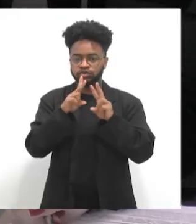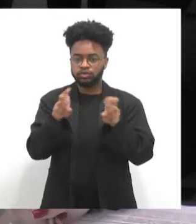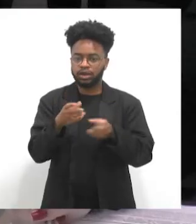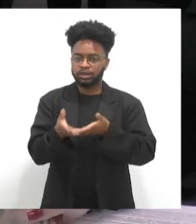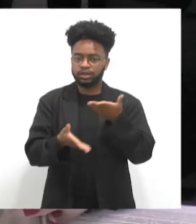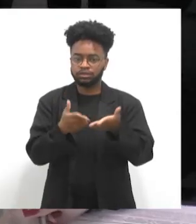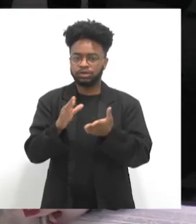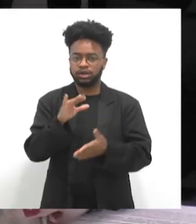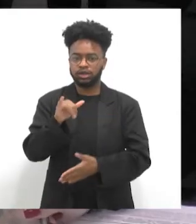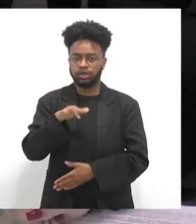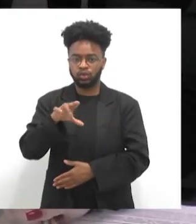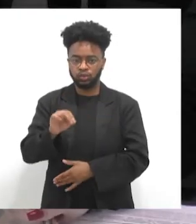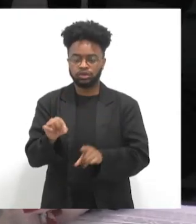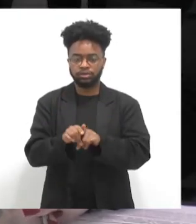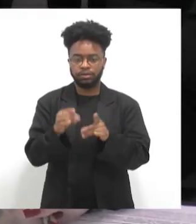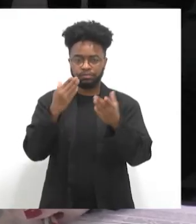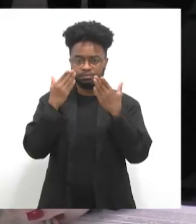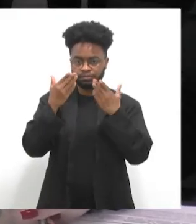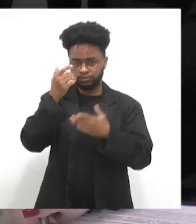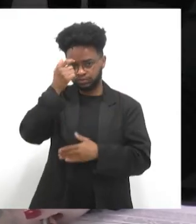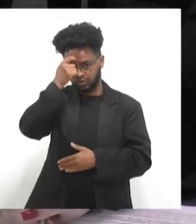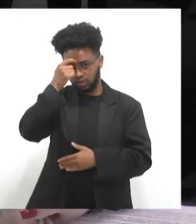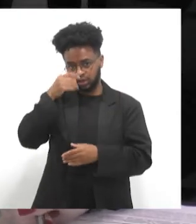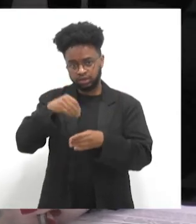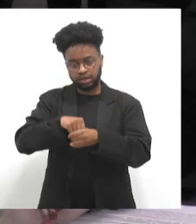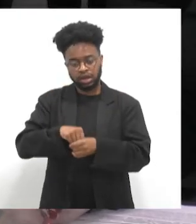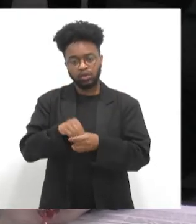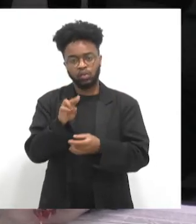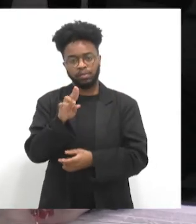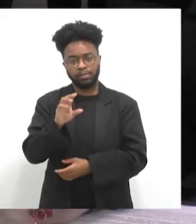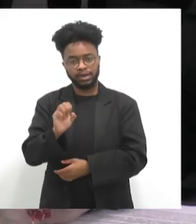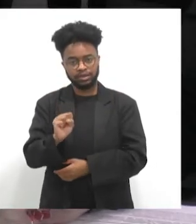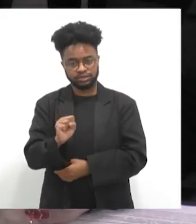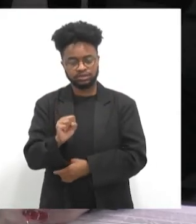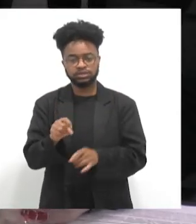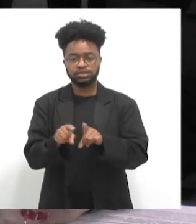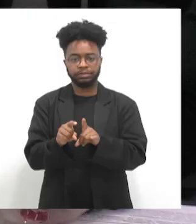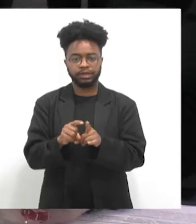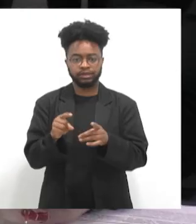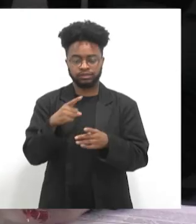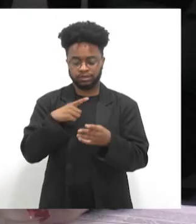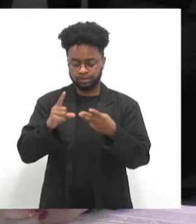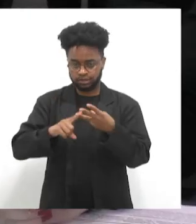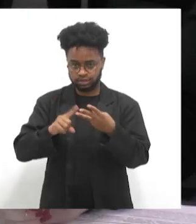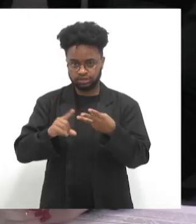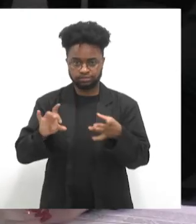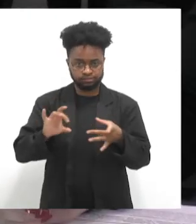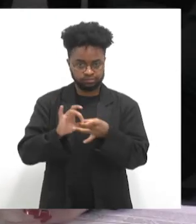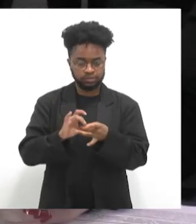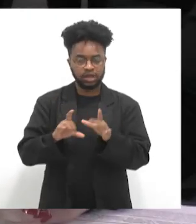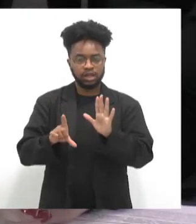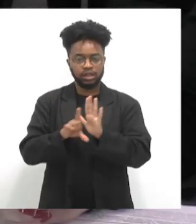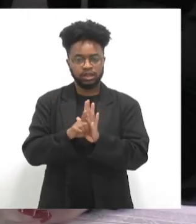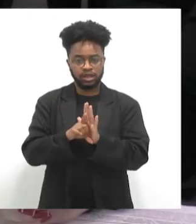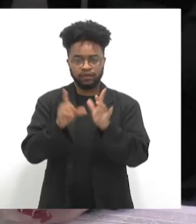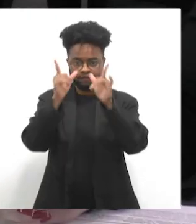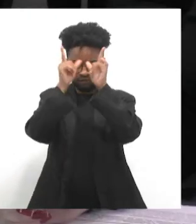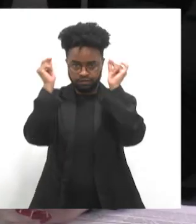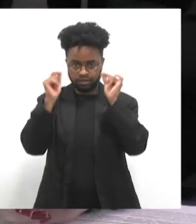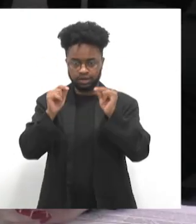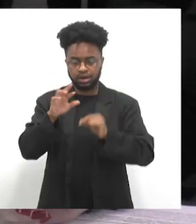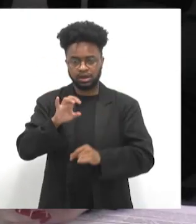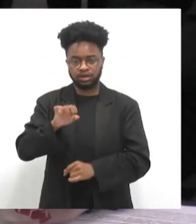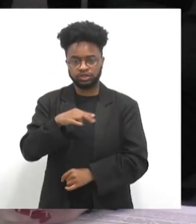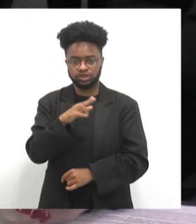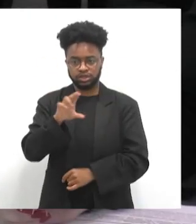e médico permanente nas unidades básicas de saúde. E também tudo isso que está no terceiro é contemplado pela lei da enfermeira Rejane.